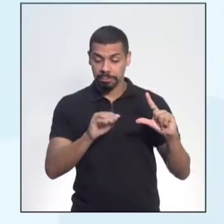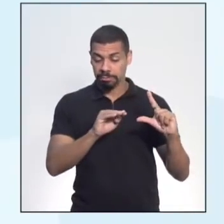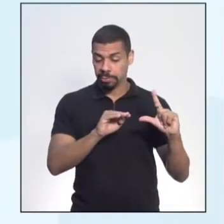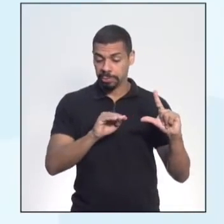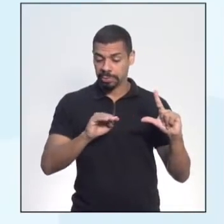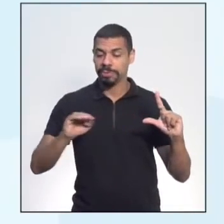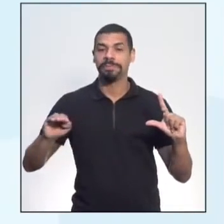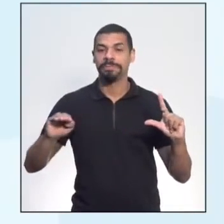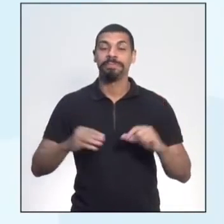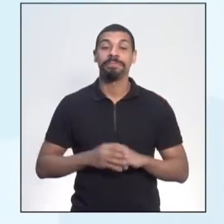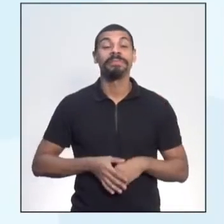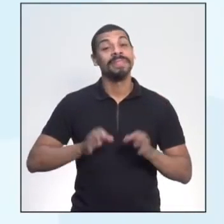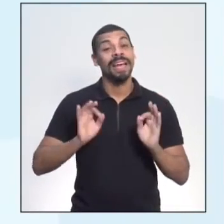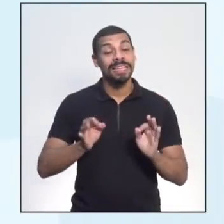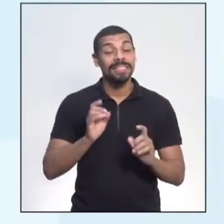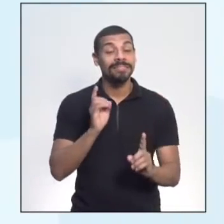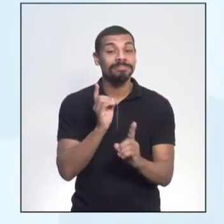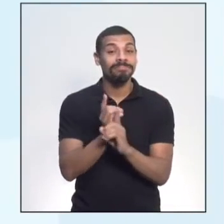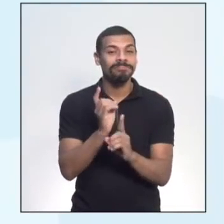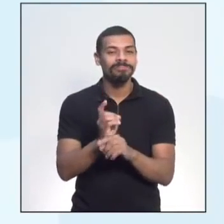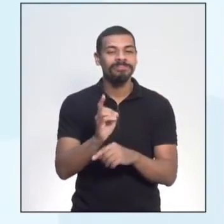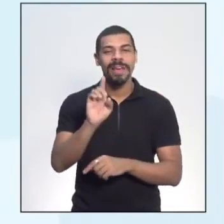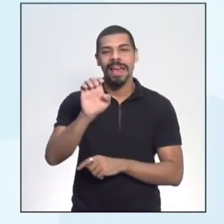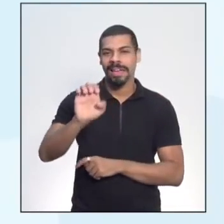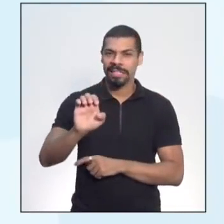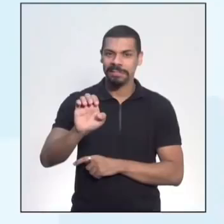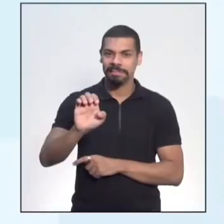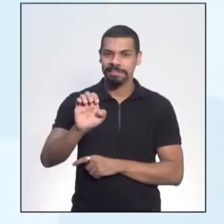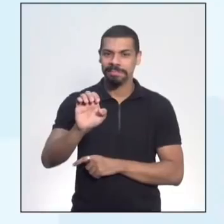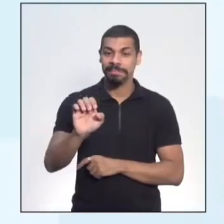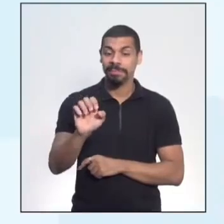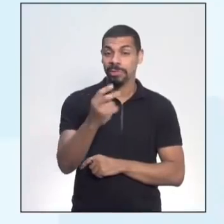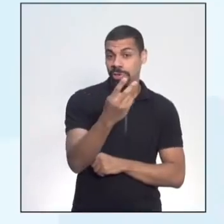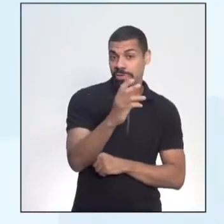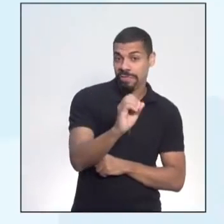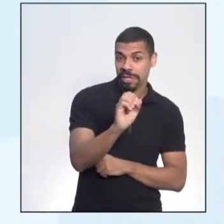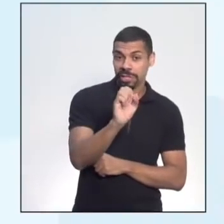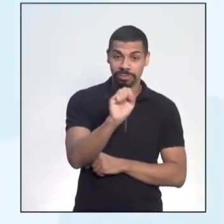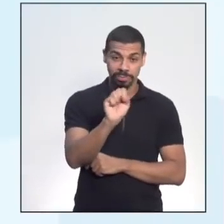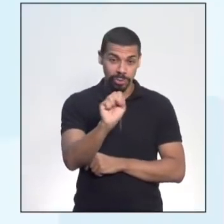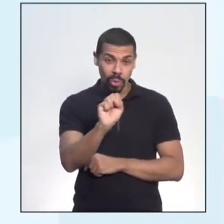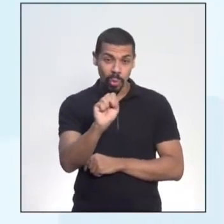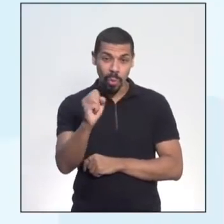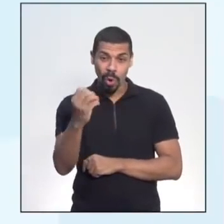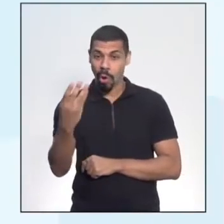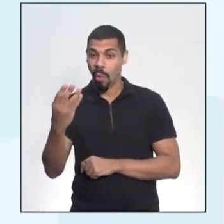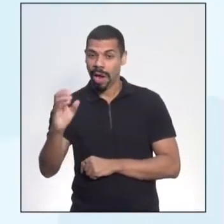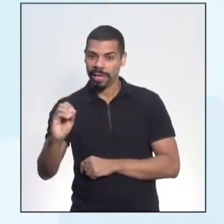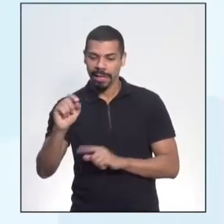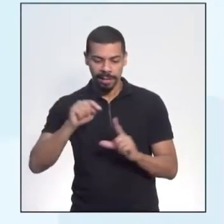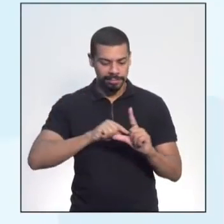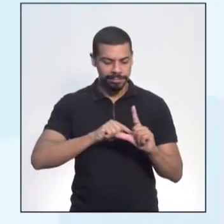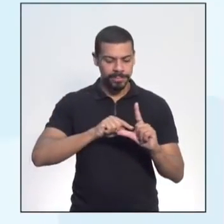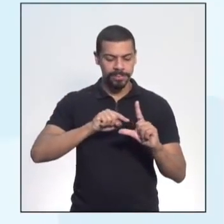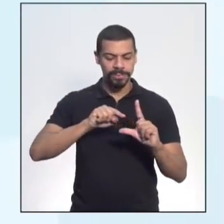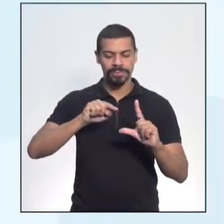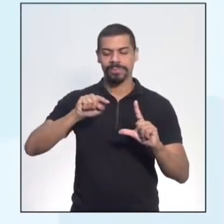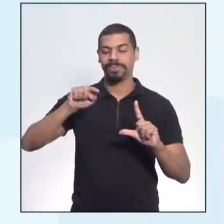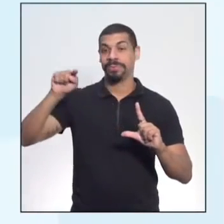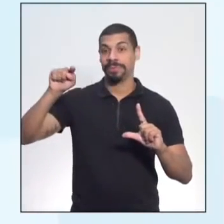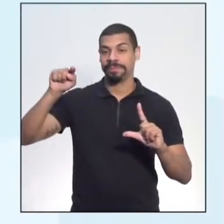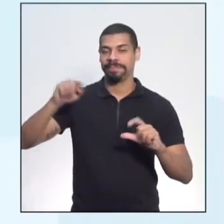constante. E a alternativa correta, que é a E, de 20 até 40, ele teve um momento em crescente, quer dizer que a